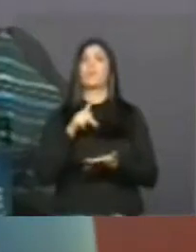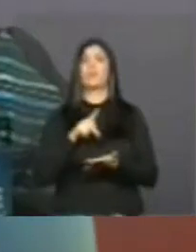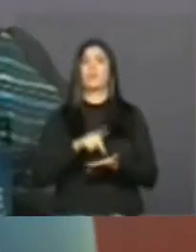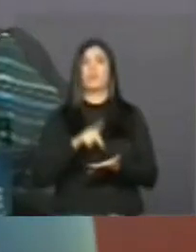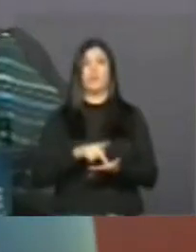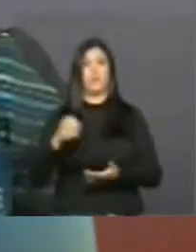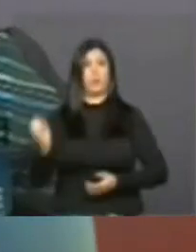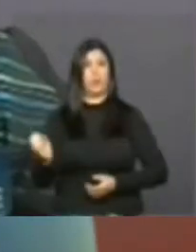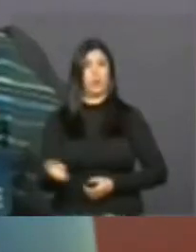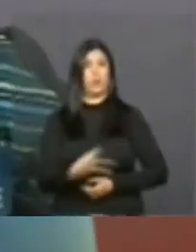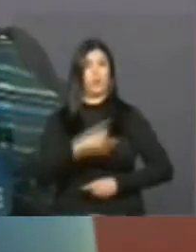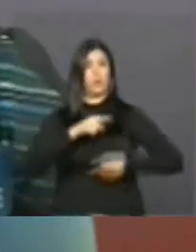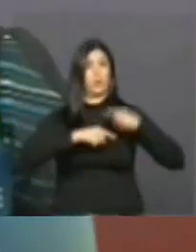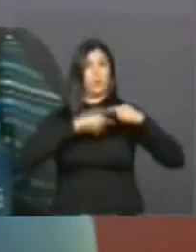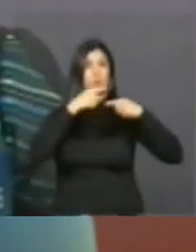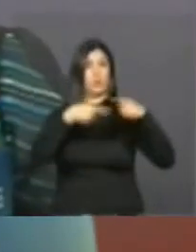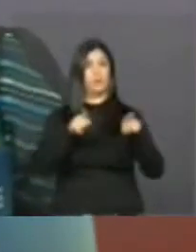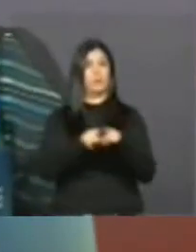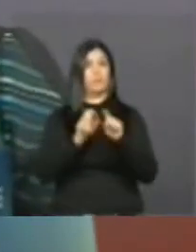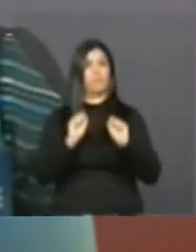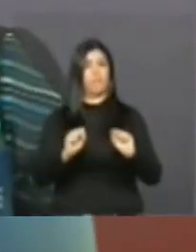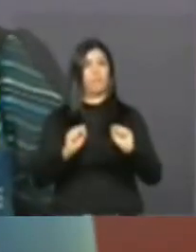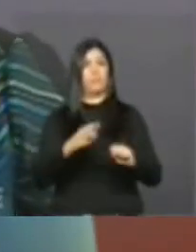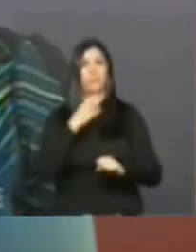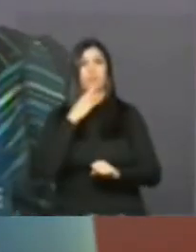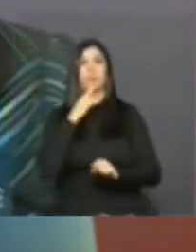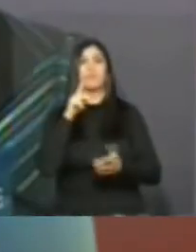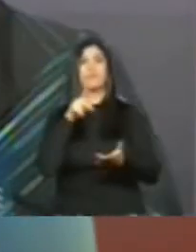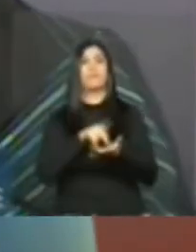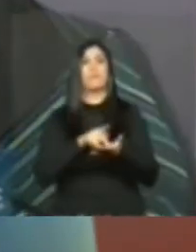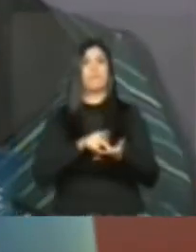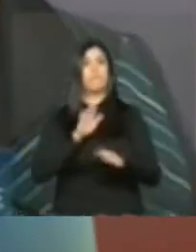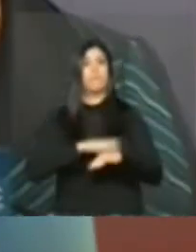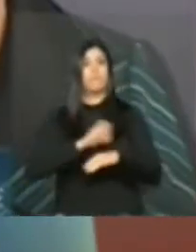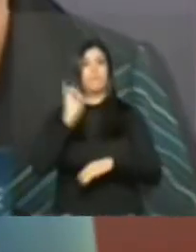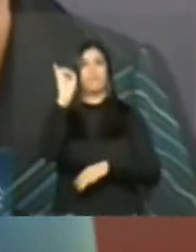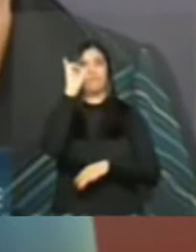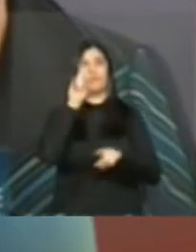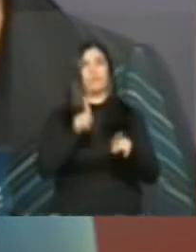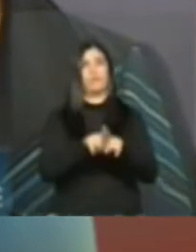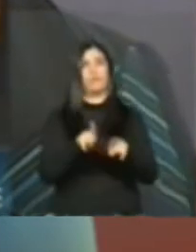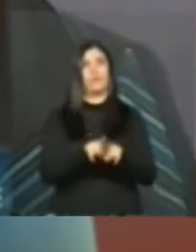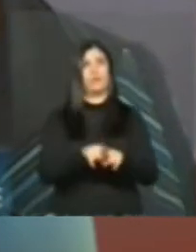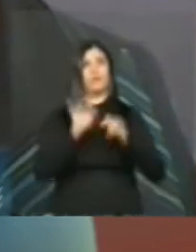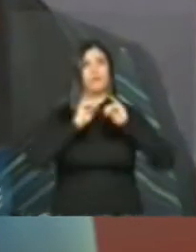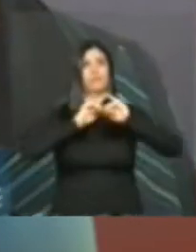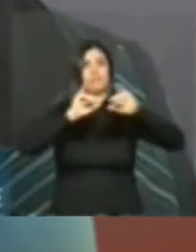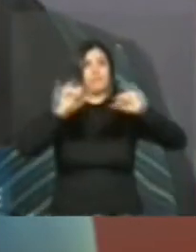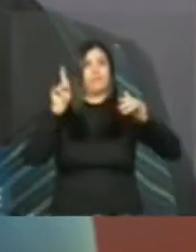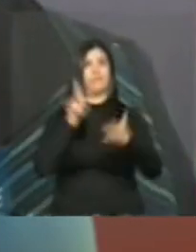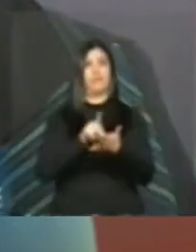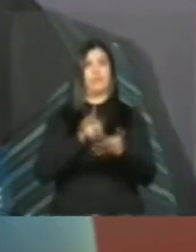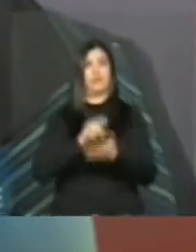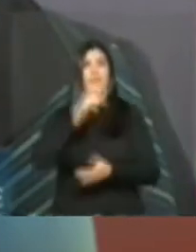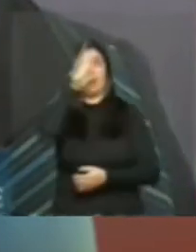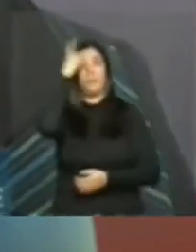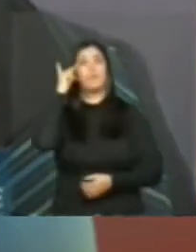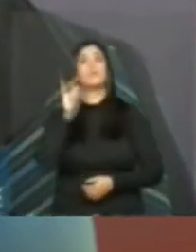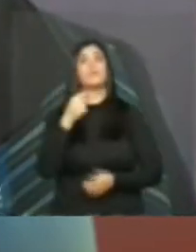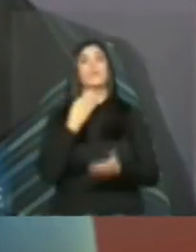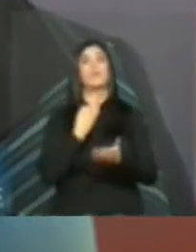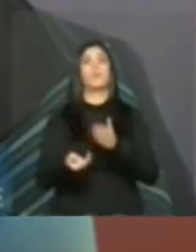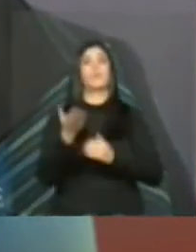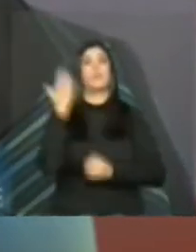e a Presidente da República Dilma Rousseff recebeu na manhã de hoje em Brasília o relatório final da comissão nacional da verdade